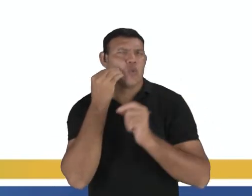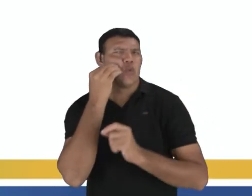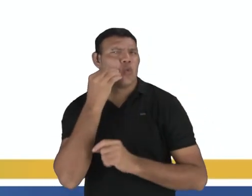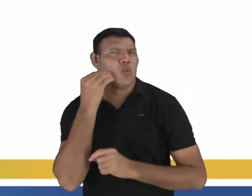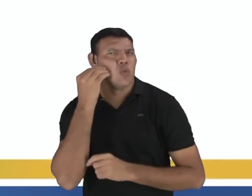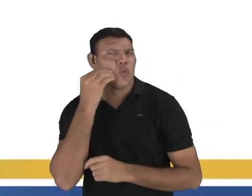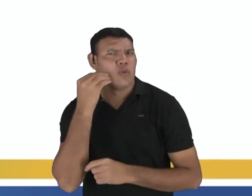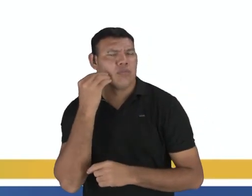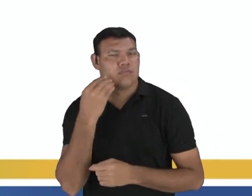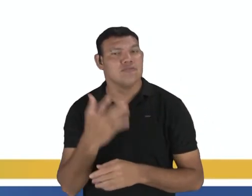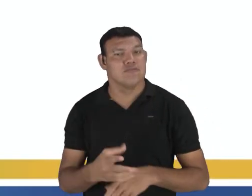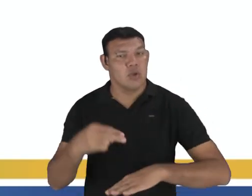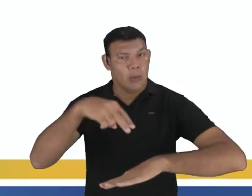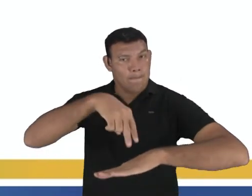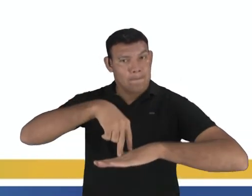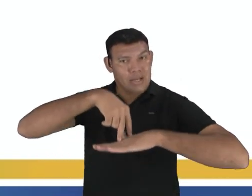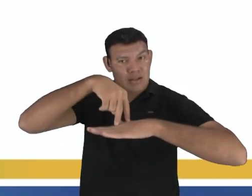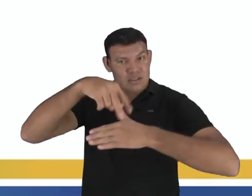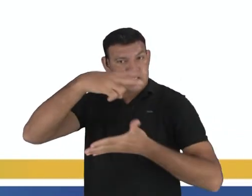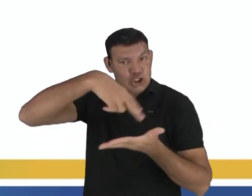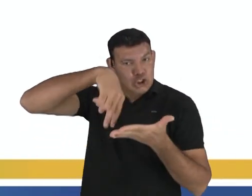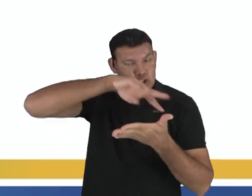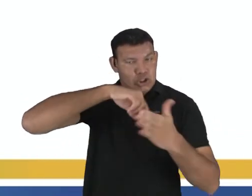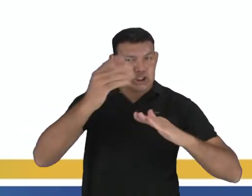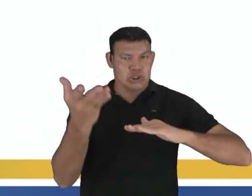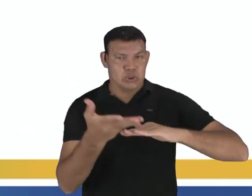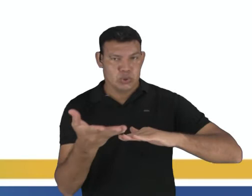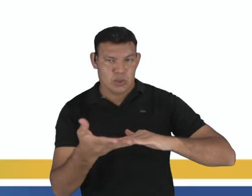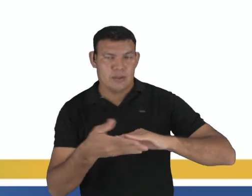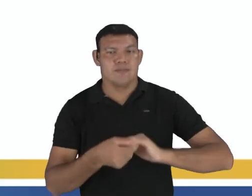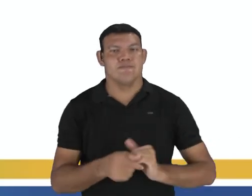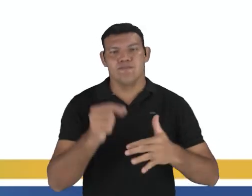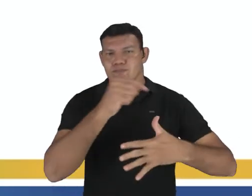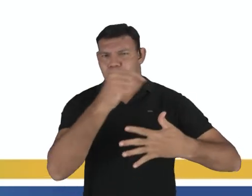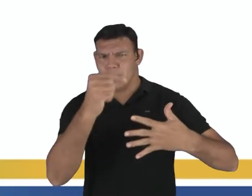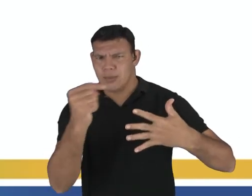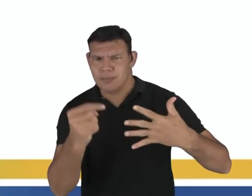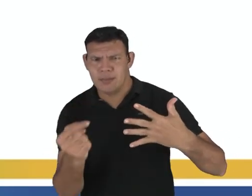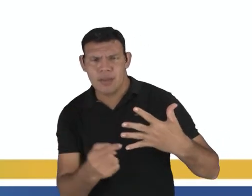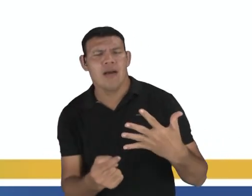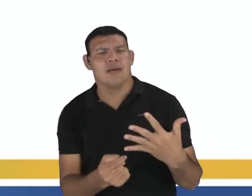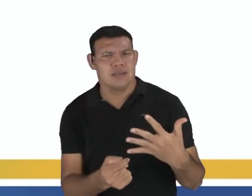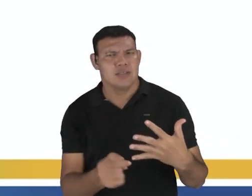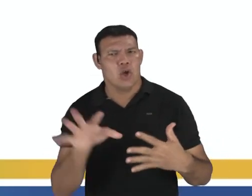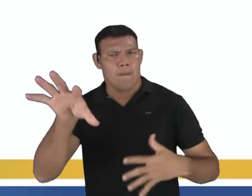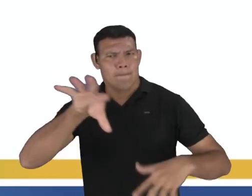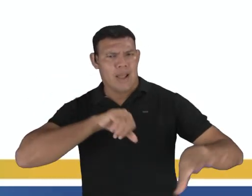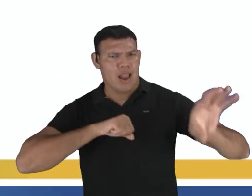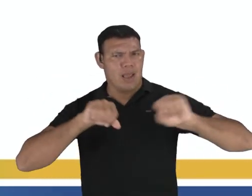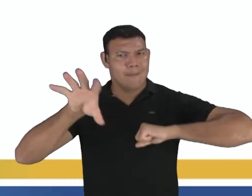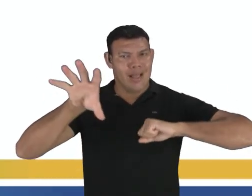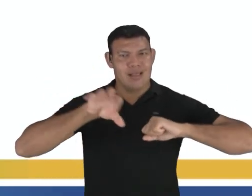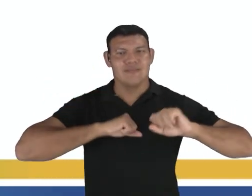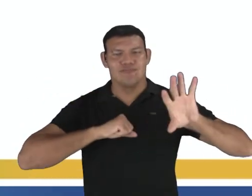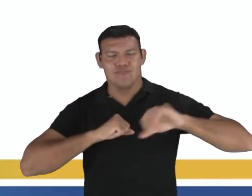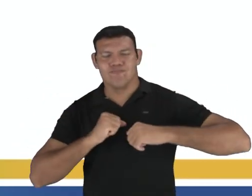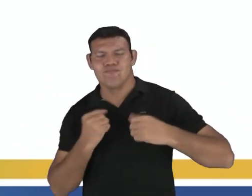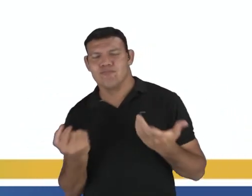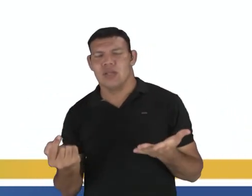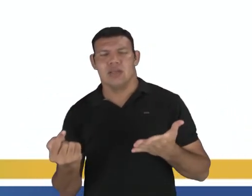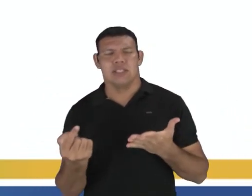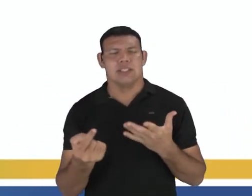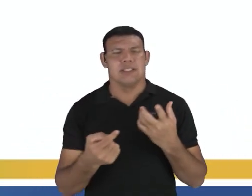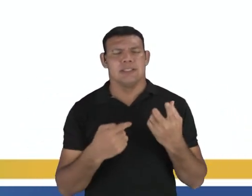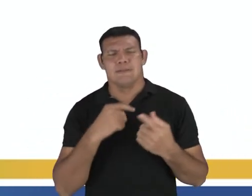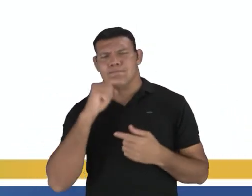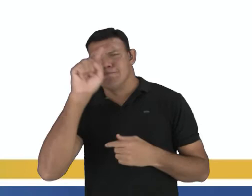a criar e experimentar no palco da dança contemporânea elementos que vão trazer para a